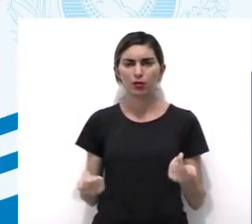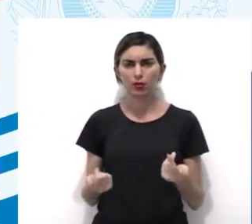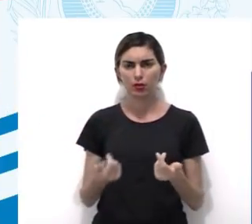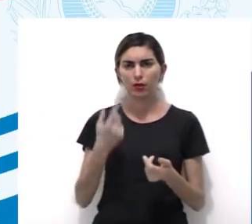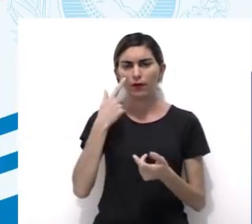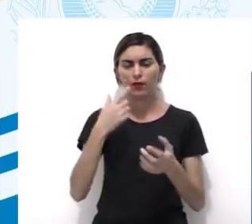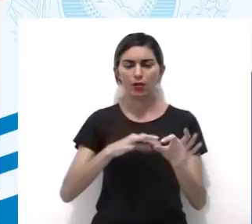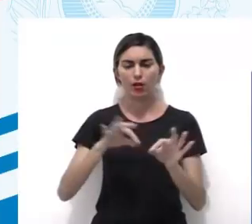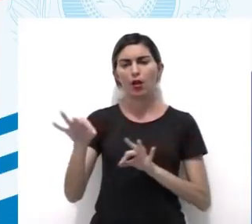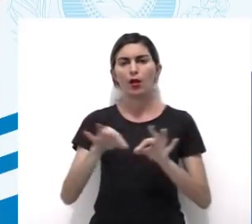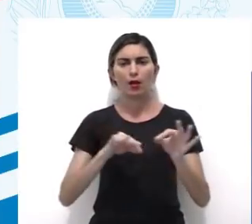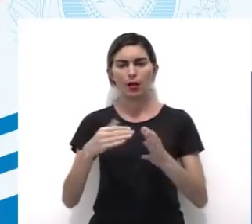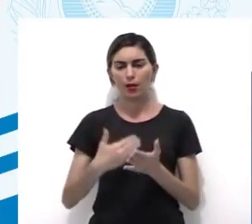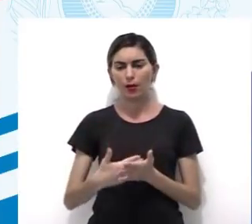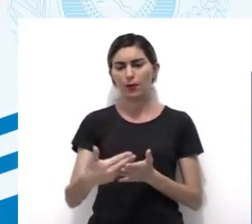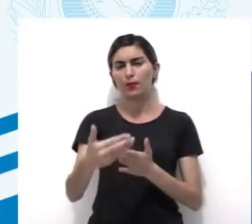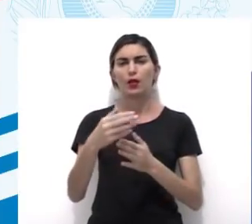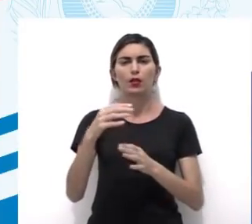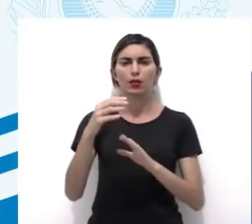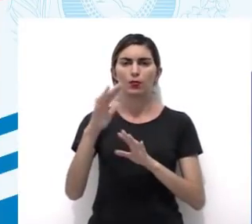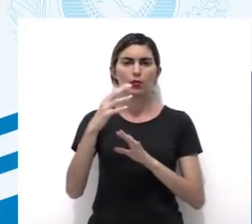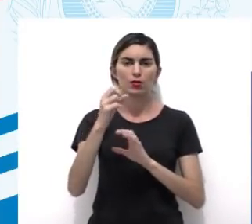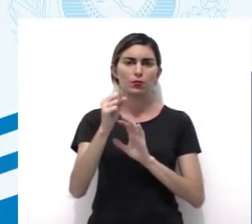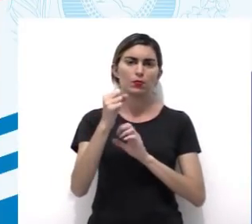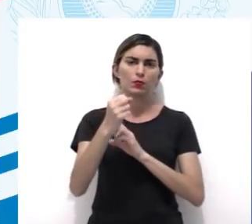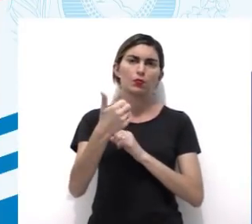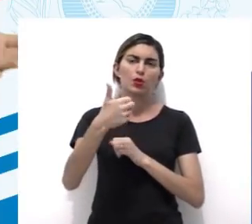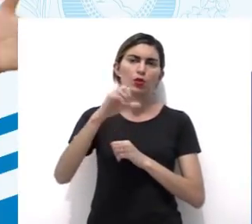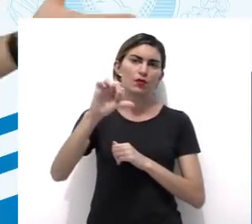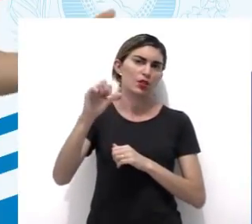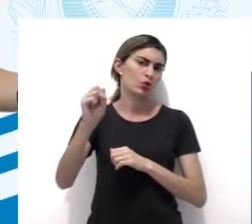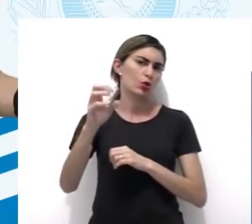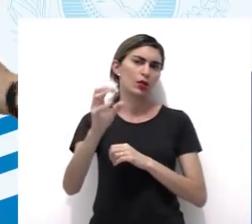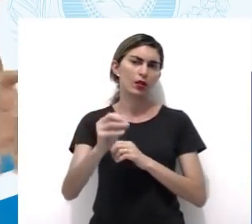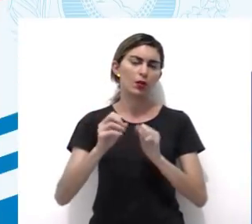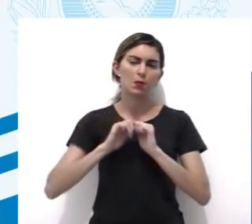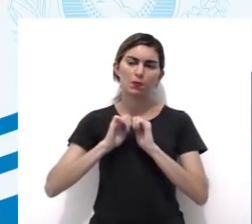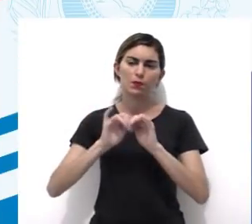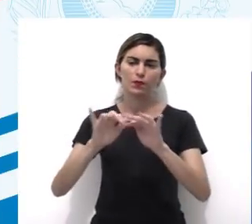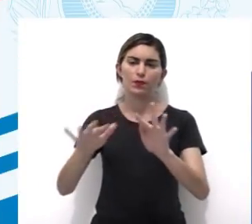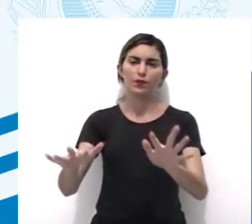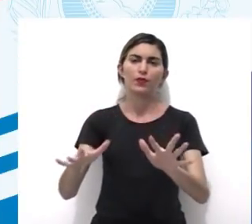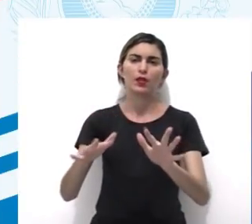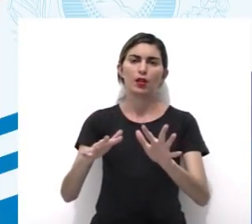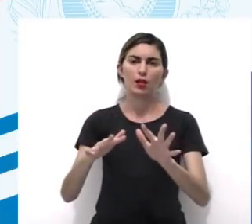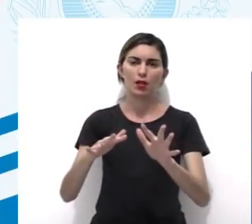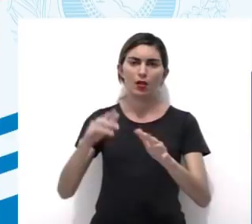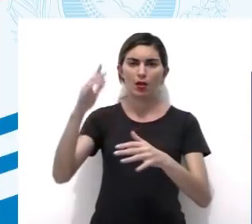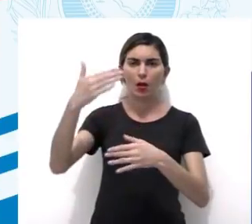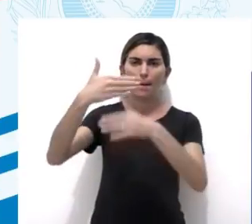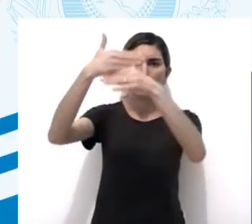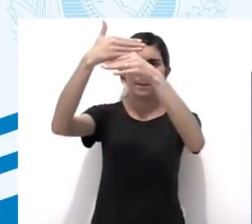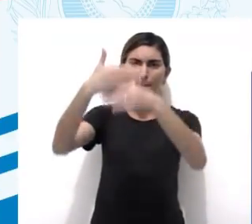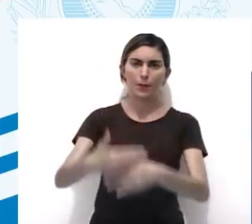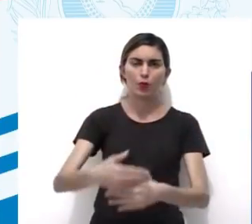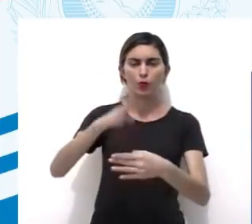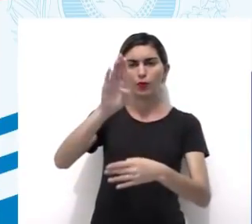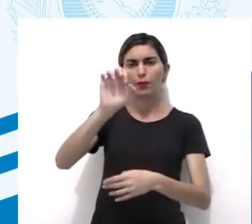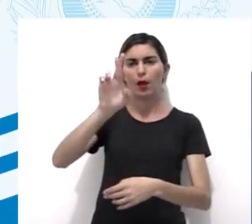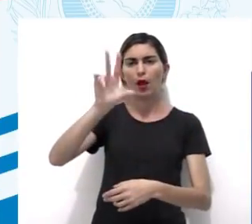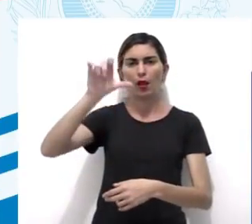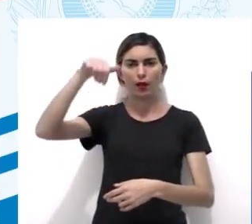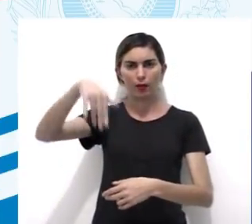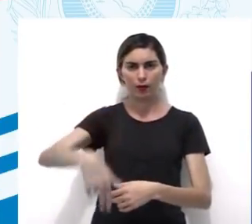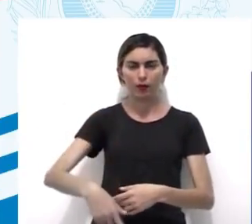ser elaborado a partir da década de 80, tendo uma maior difusão após a queda do Muro de Berlim e o fim da Guerra